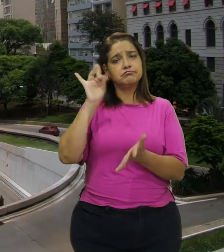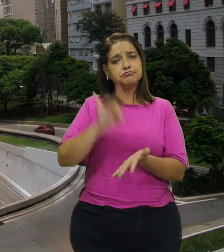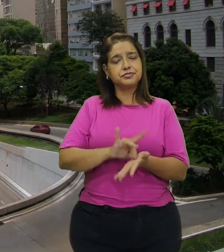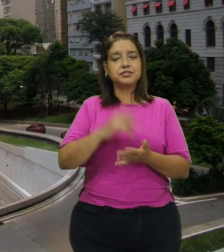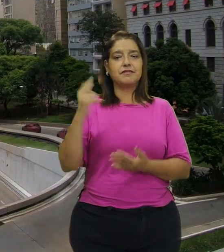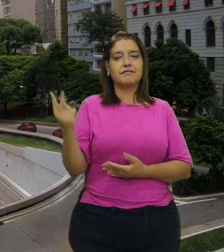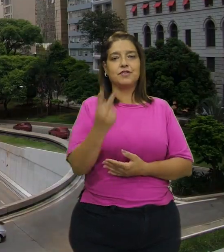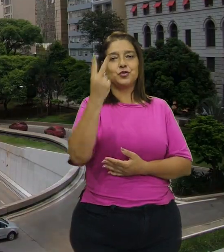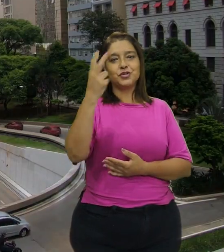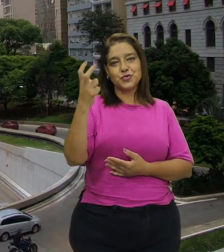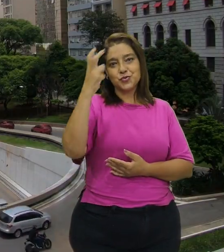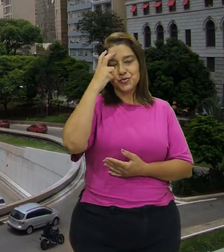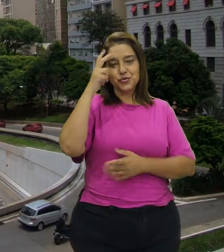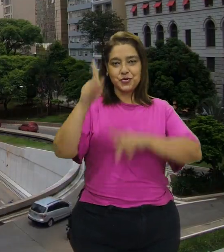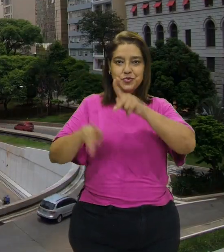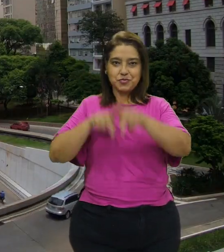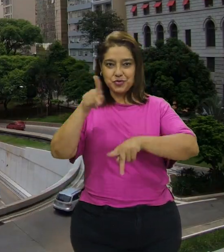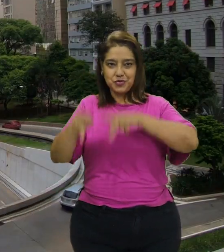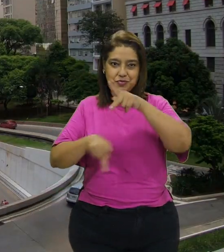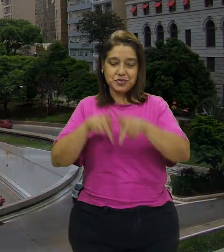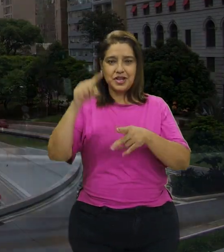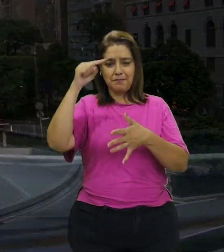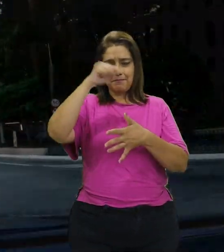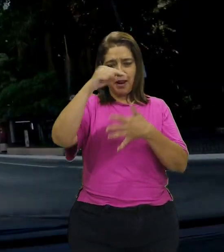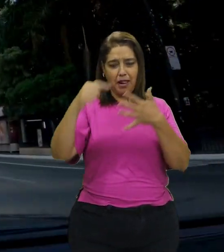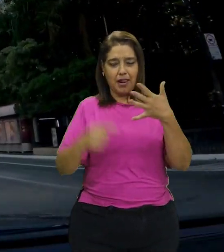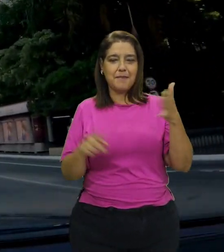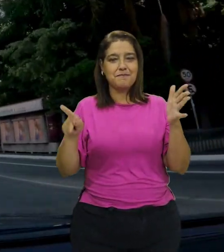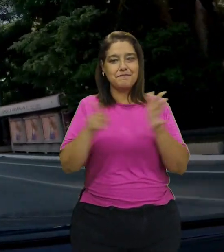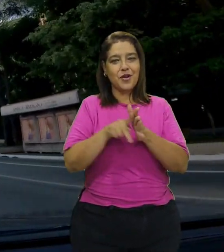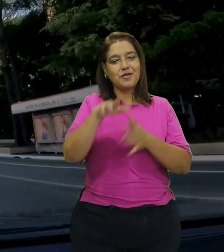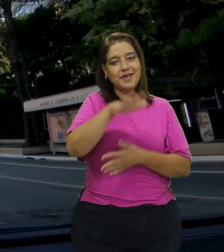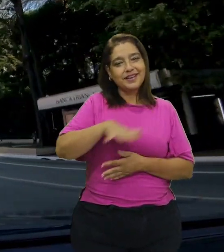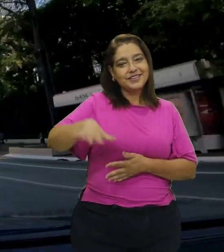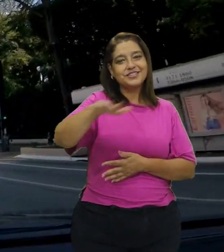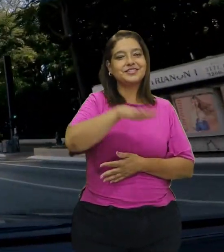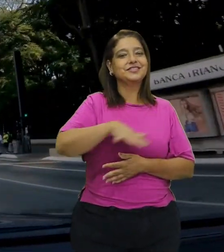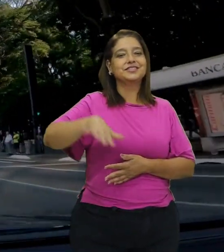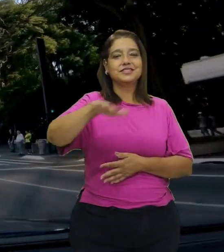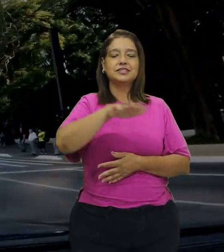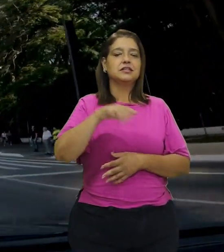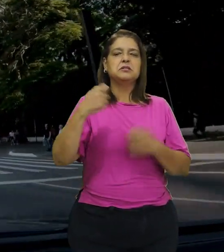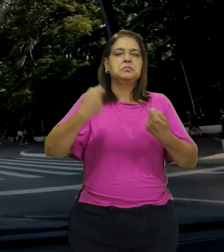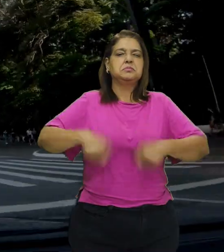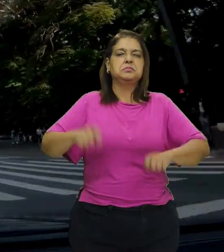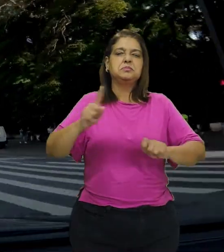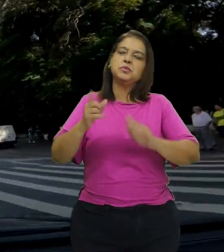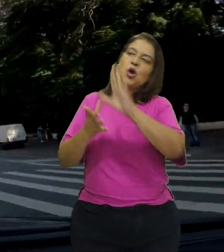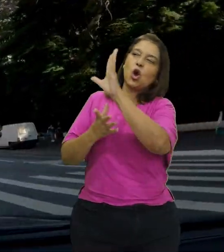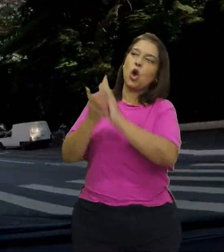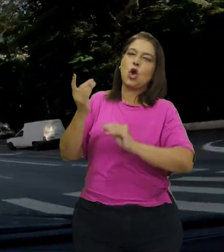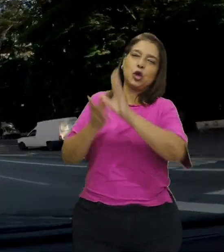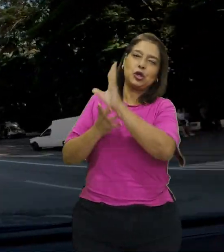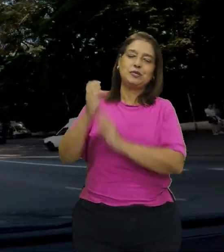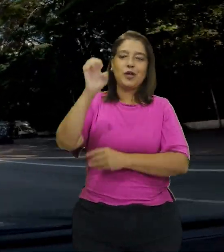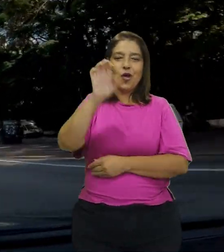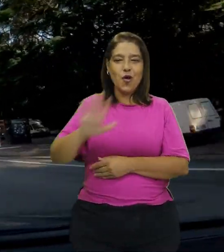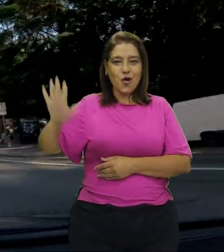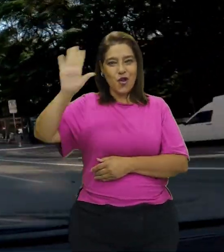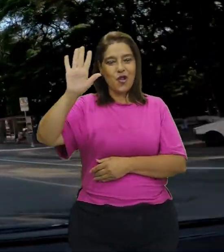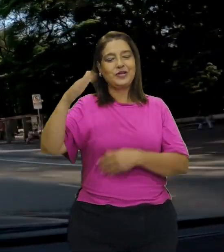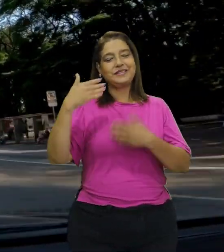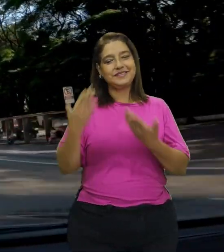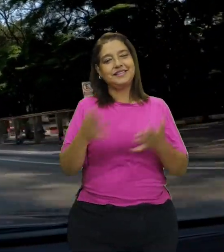autêntica, valorizando a cultura popular e os aspectos regionais, sem depender dos modelos europeus.